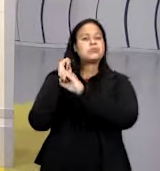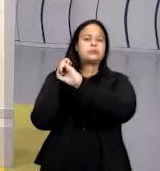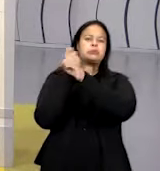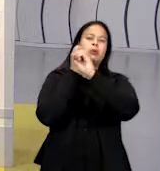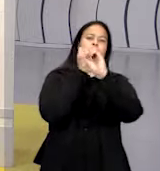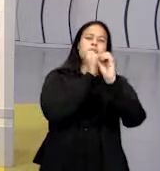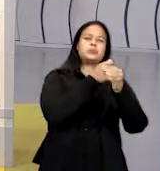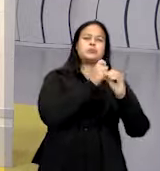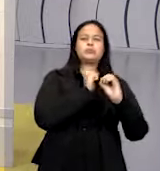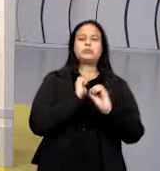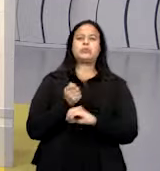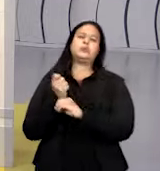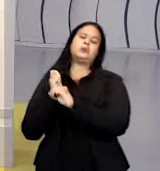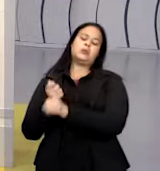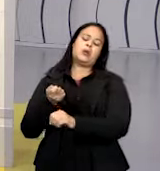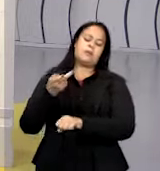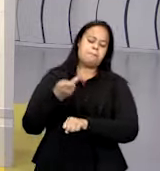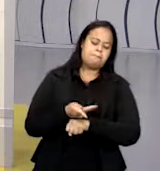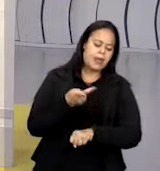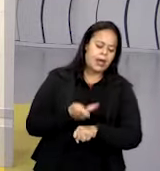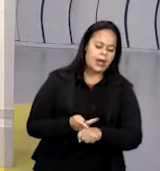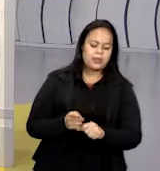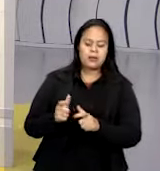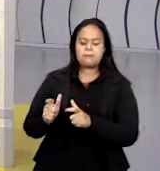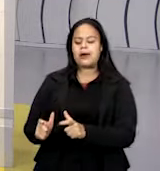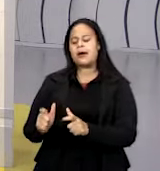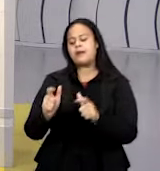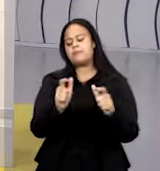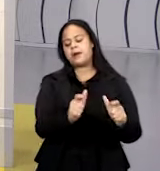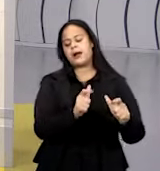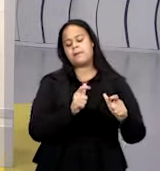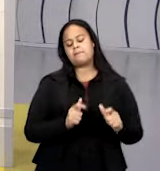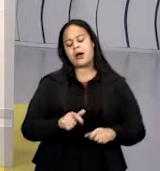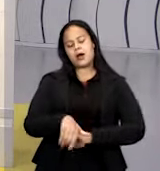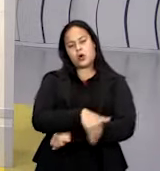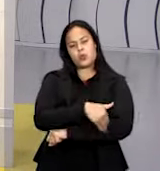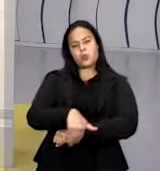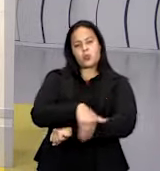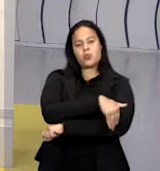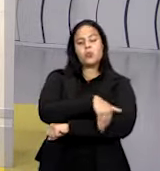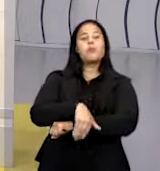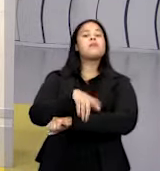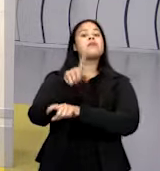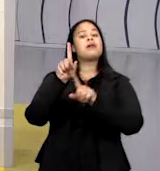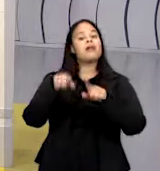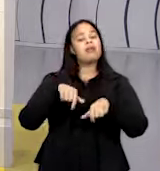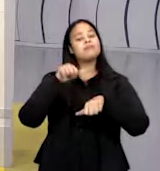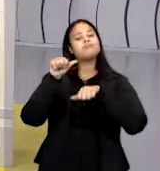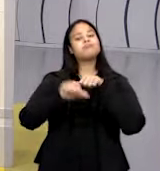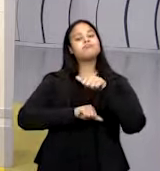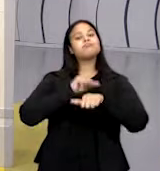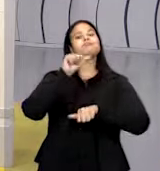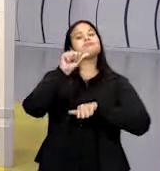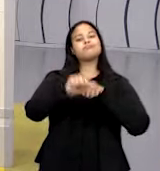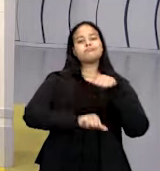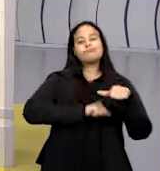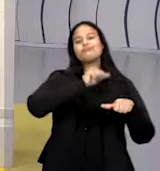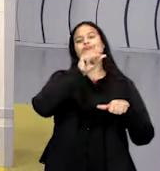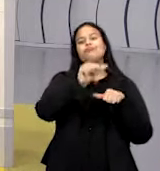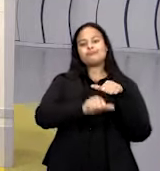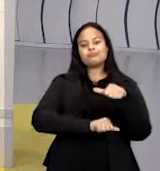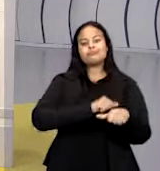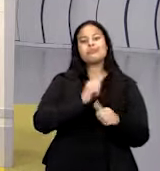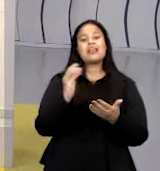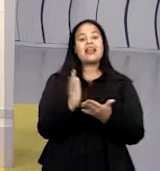cada pedra que a gente põe no chão para pavimentar uma rua, tudo isso é modificado. Às